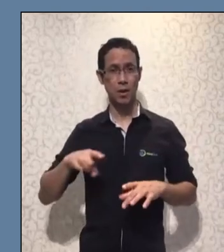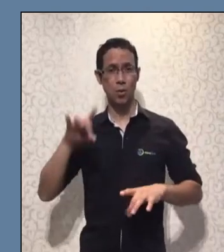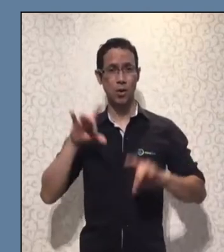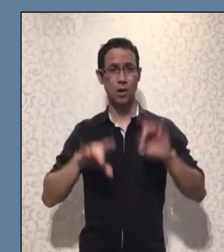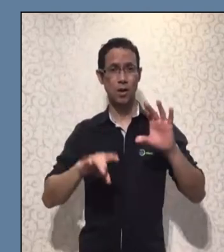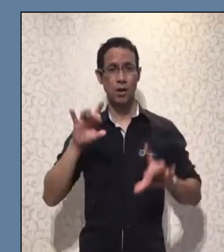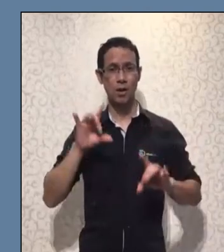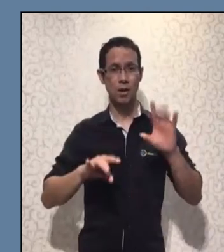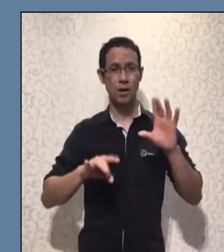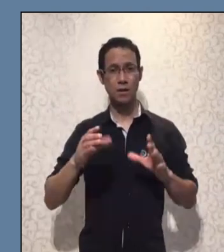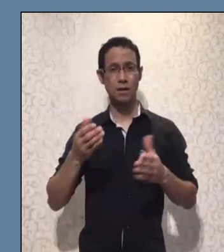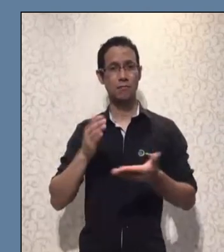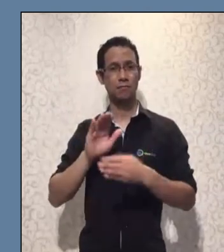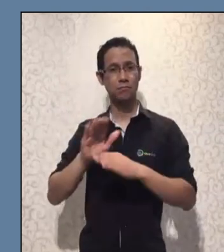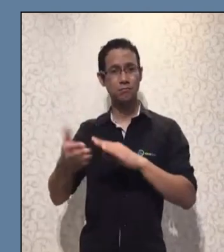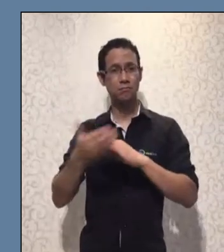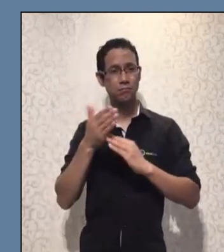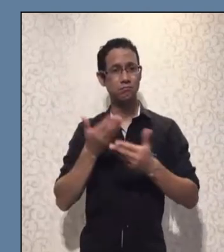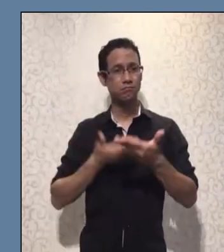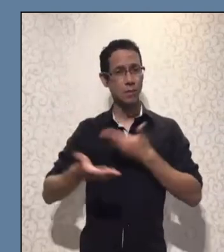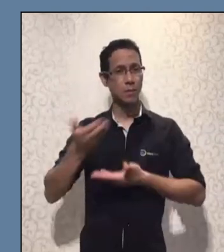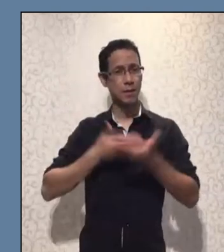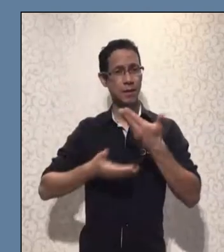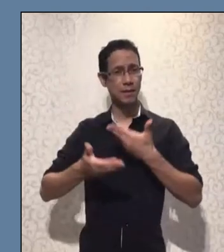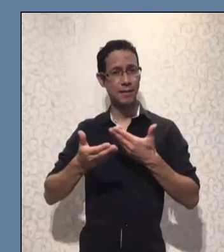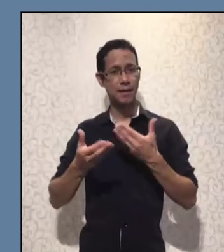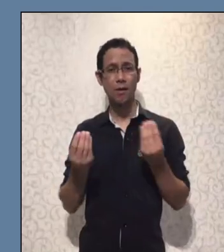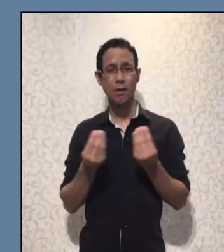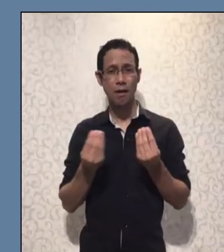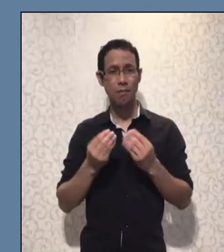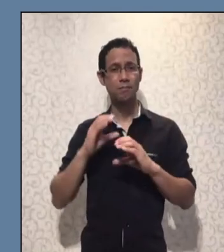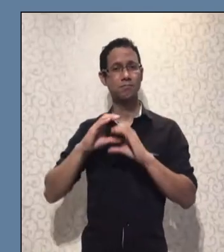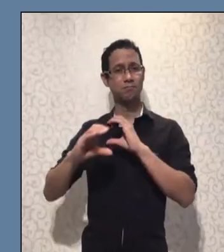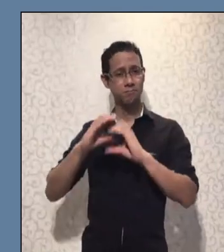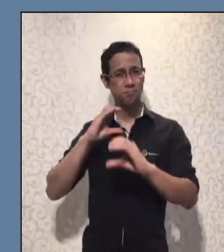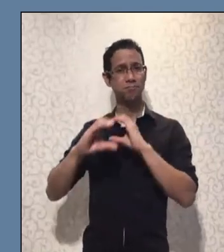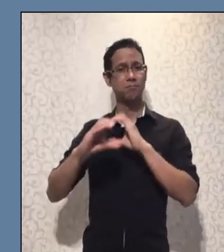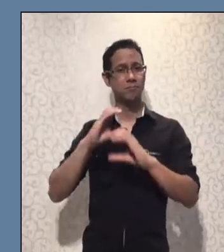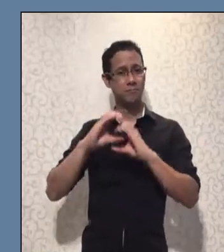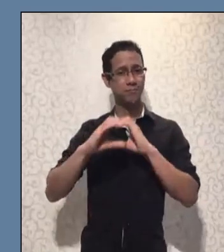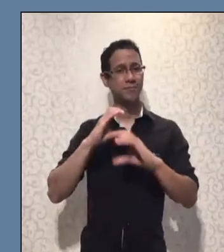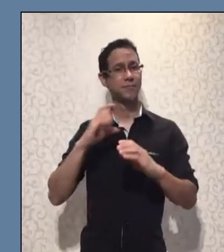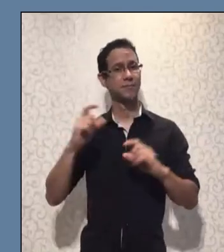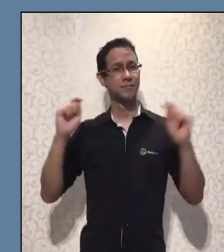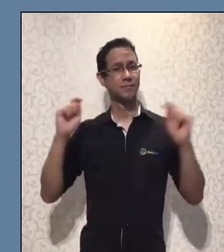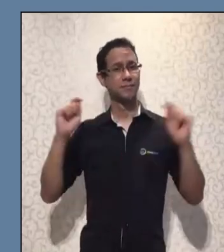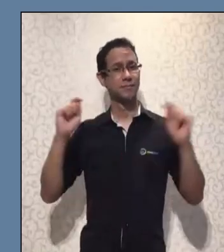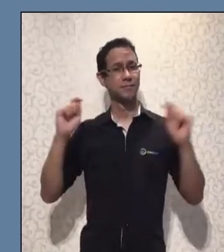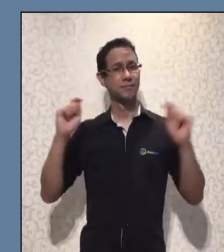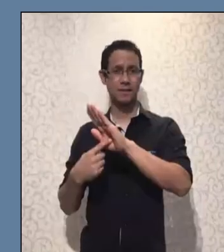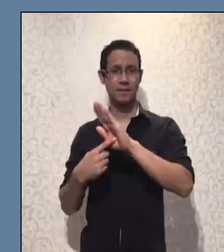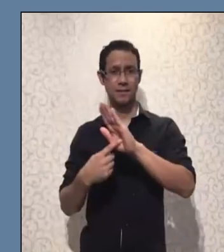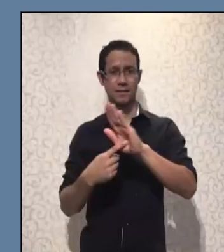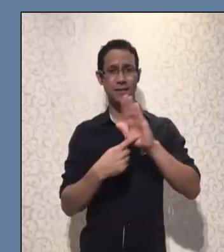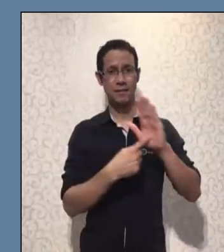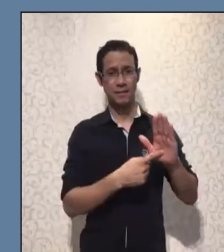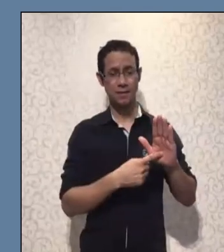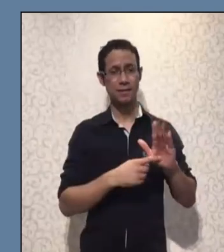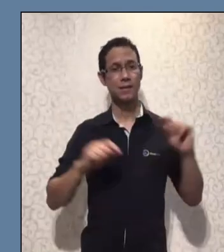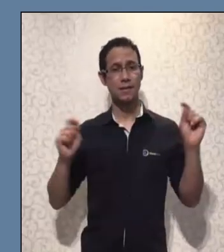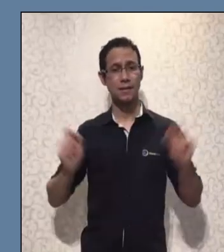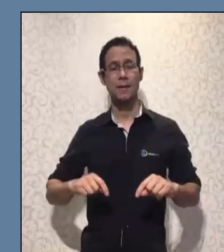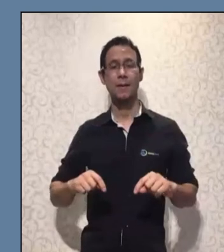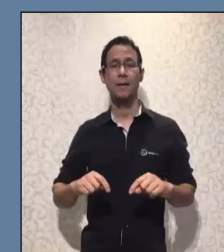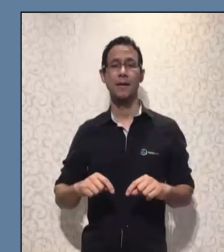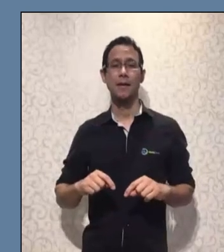usados para a ponta já da comunicação em exposições. Eu acredito que a gente pode falar de ações colaborativas